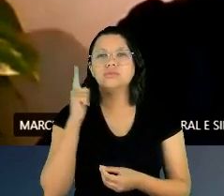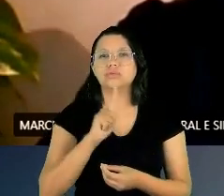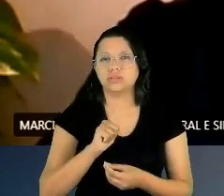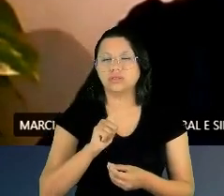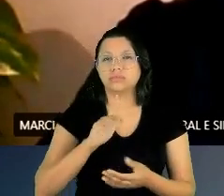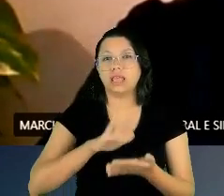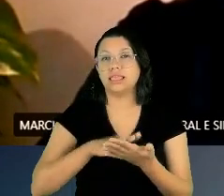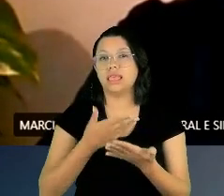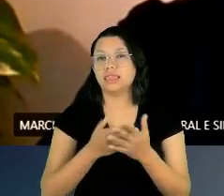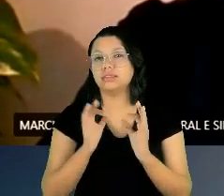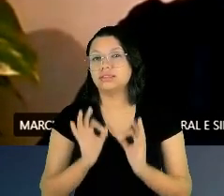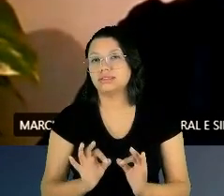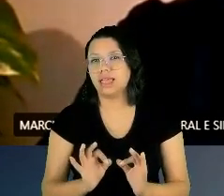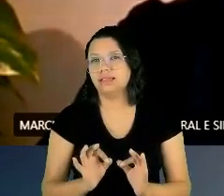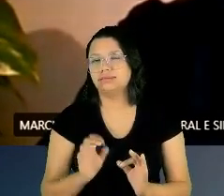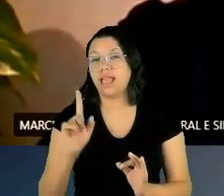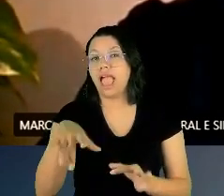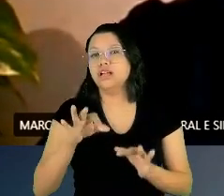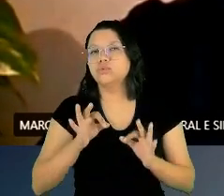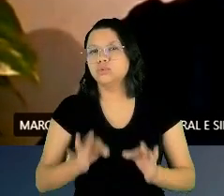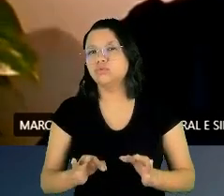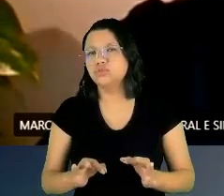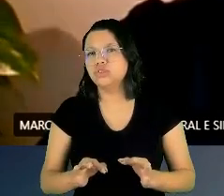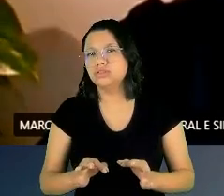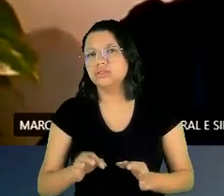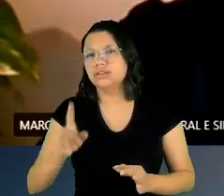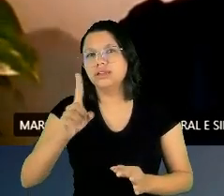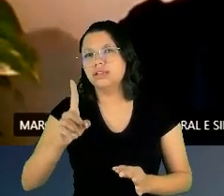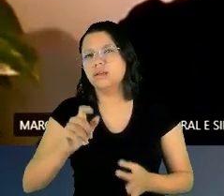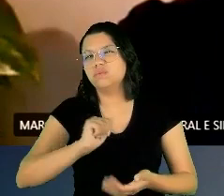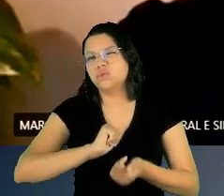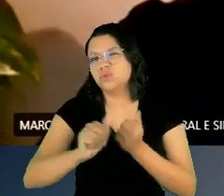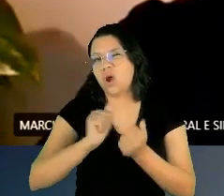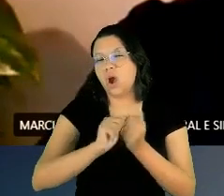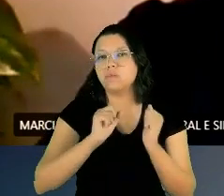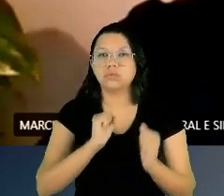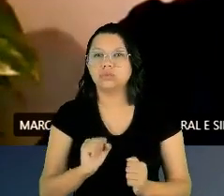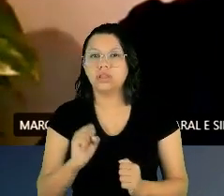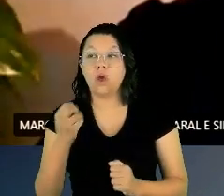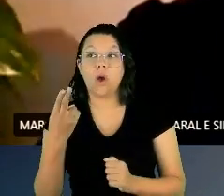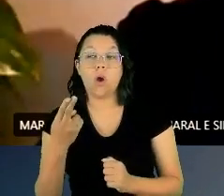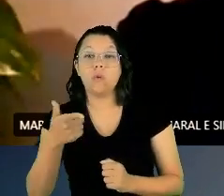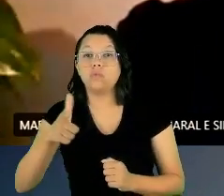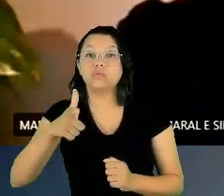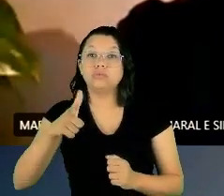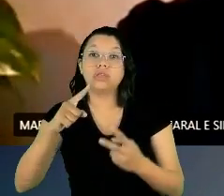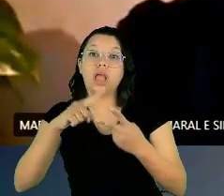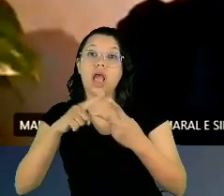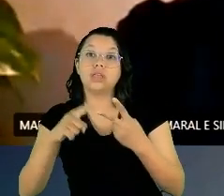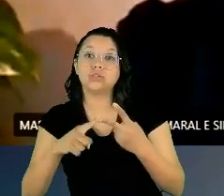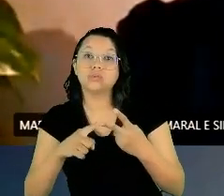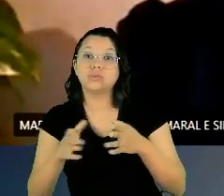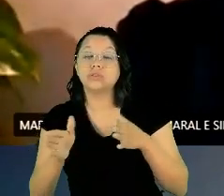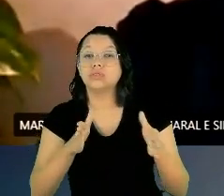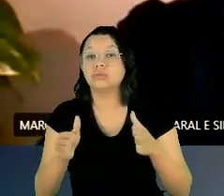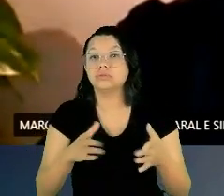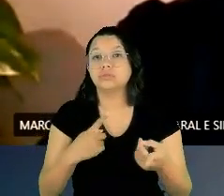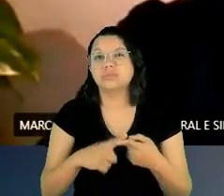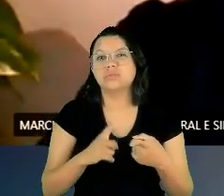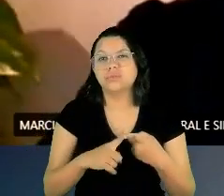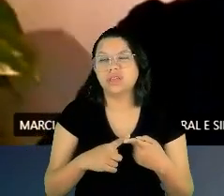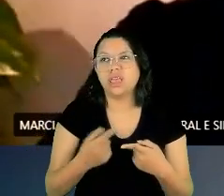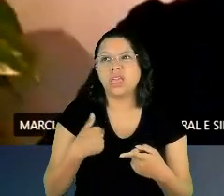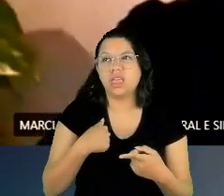conseguimos saber que a interpretação correta é a justiça e não o jogo de poder? Ou será que não é possível que haja as duas